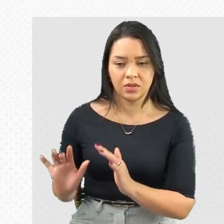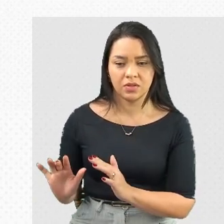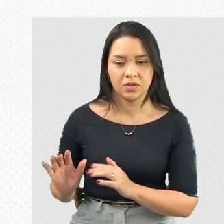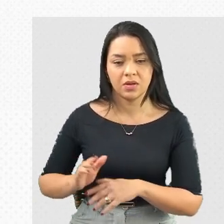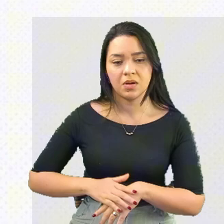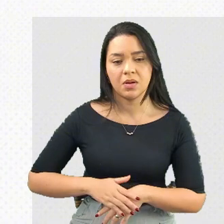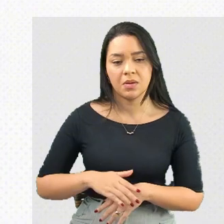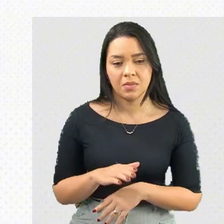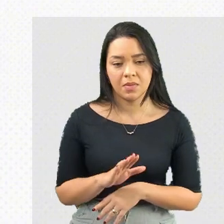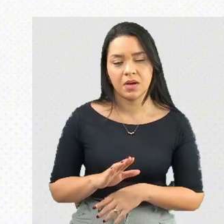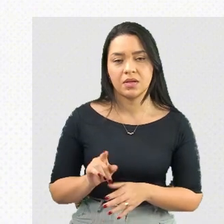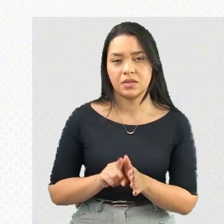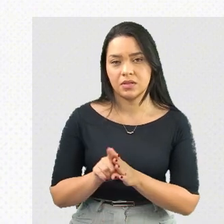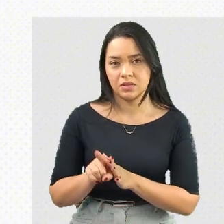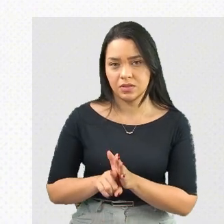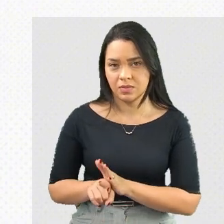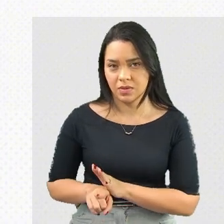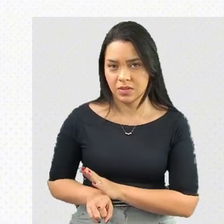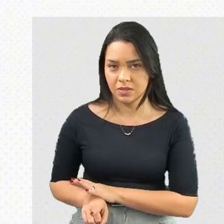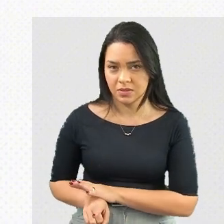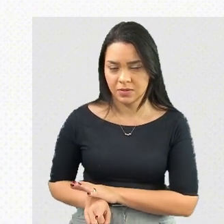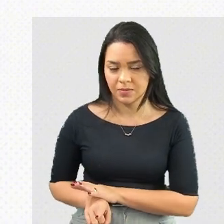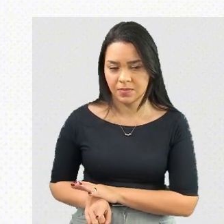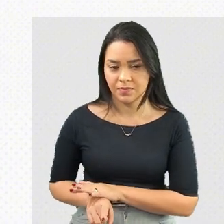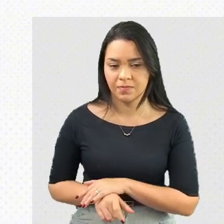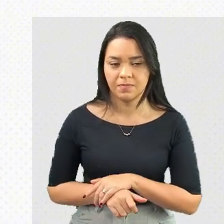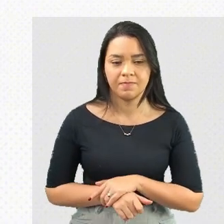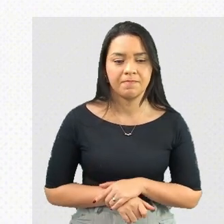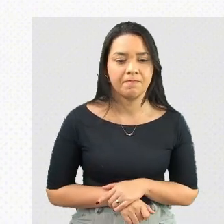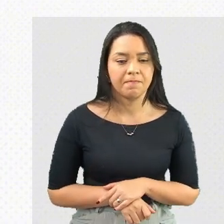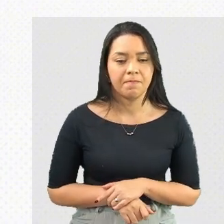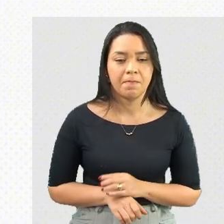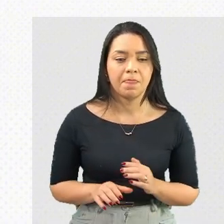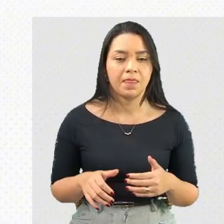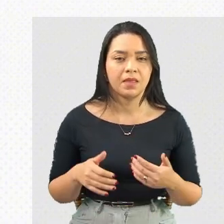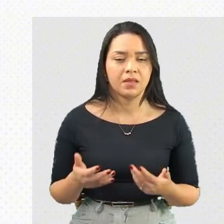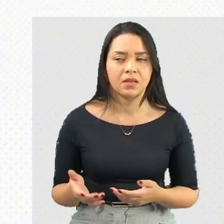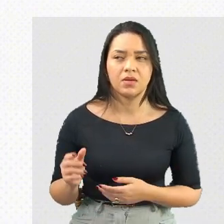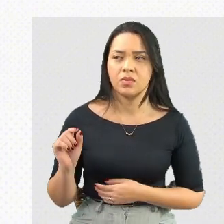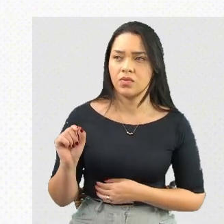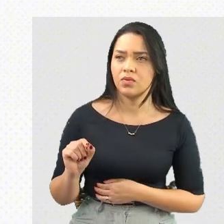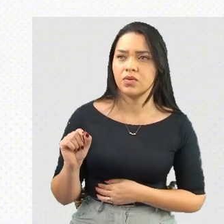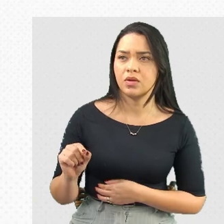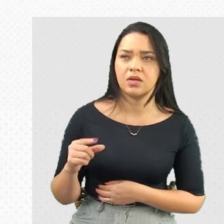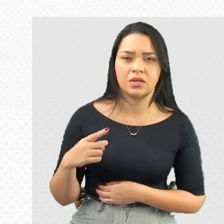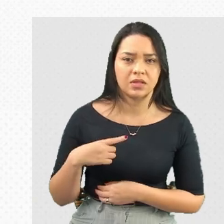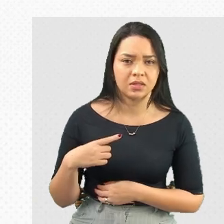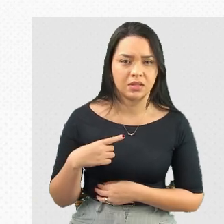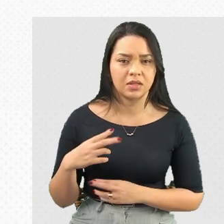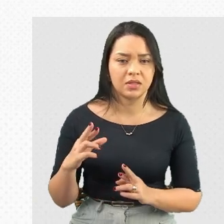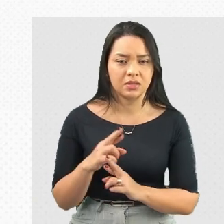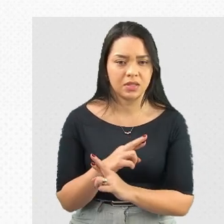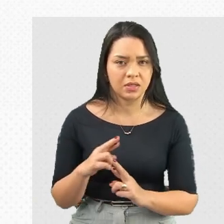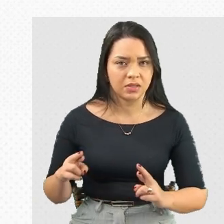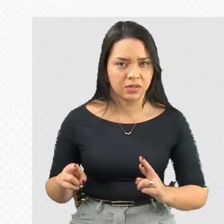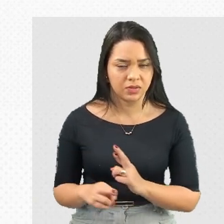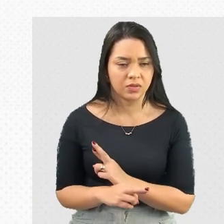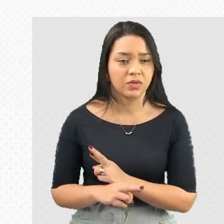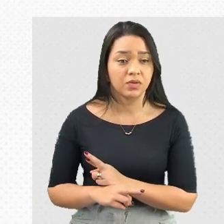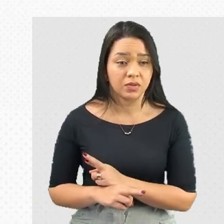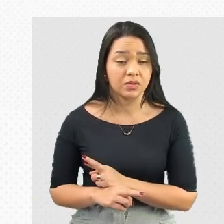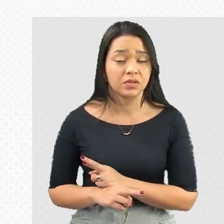imigrantes, tornam-se mais suscetíveis a essa exploração. Então, no atual cenário das relações internacionais,